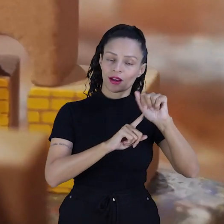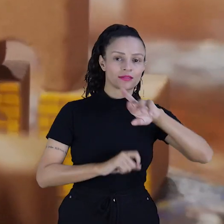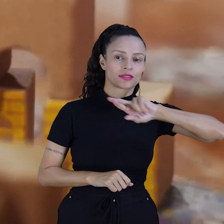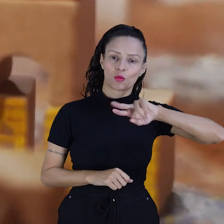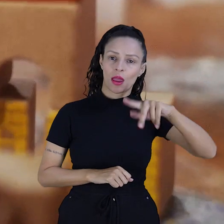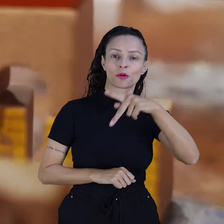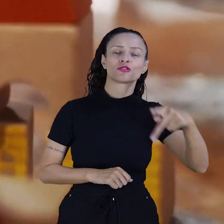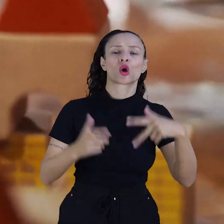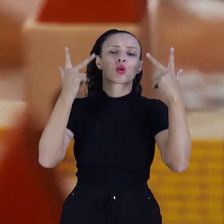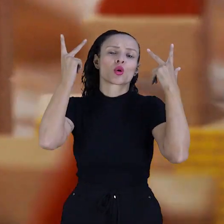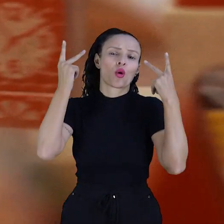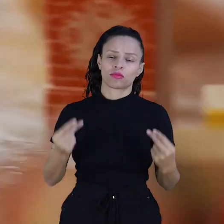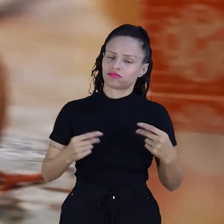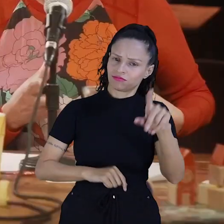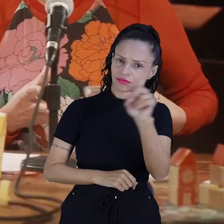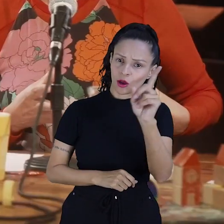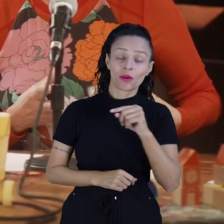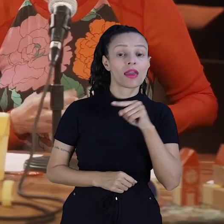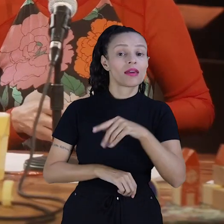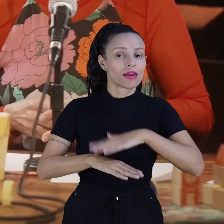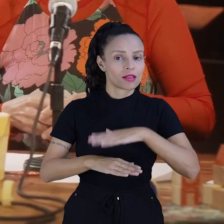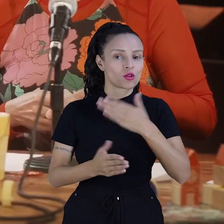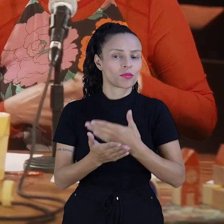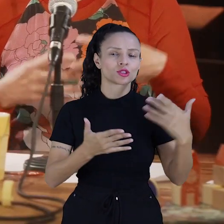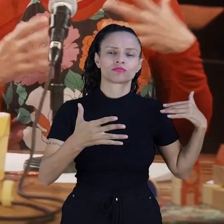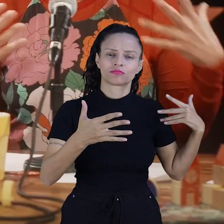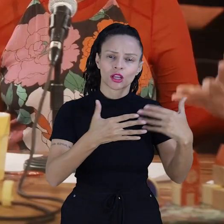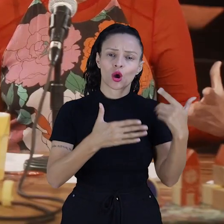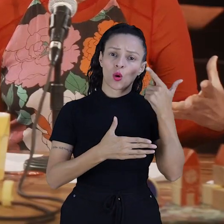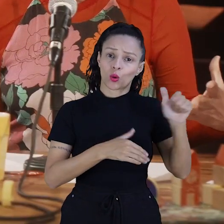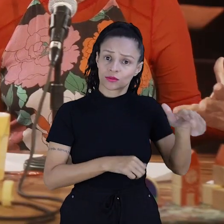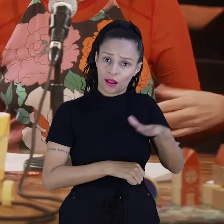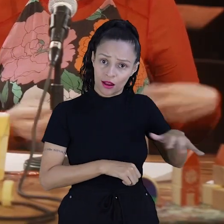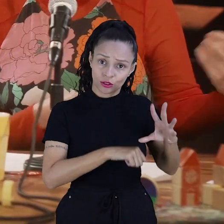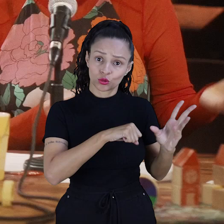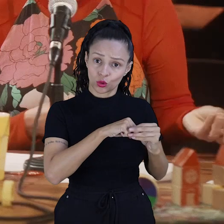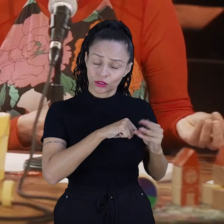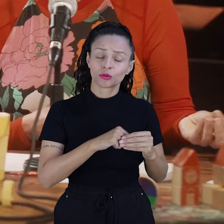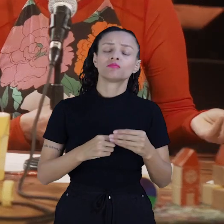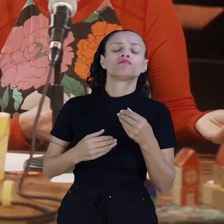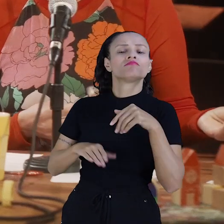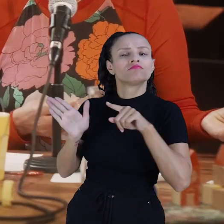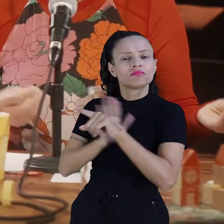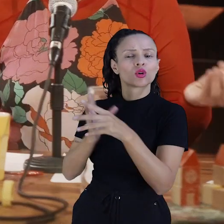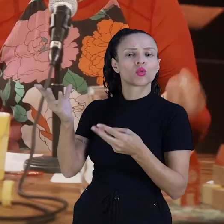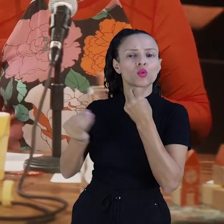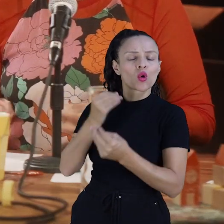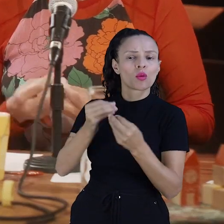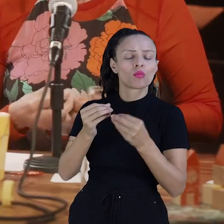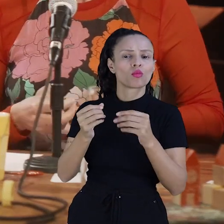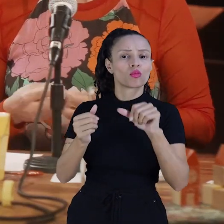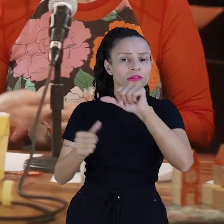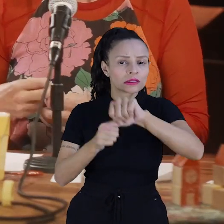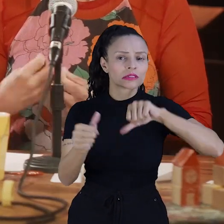O Guga não é um professor comum. O Guga começou sua trajetória em outra área de conhecimento. Guga,